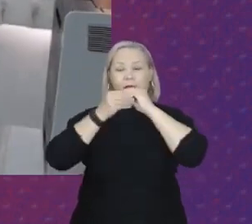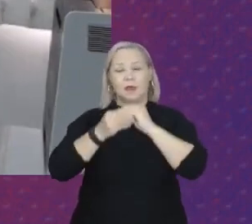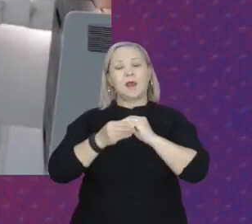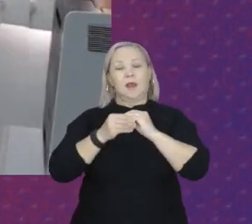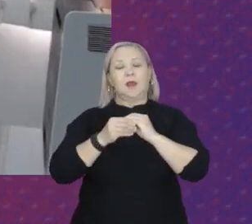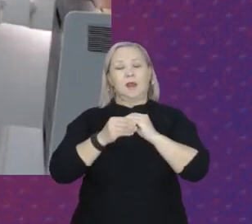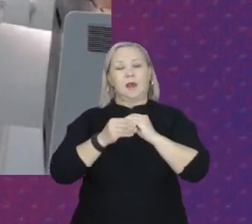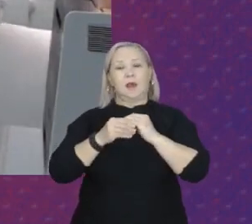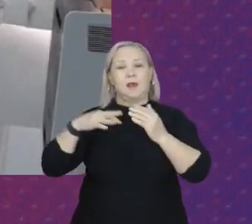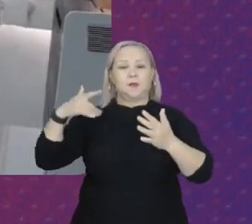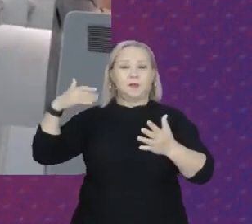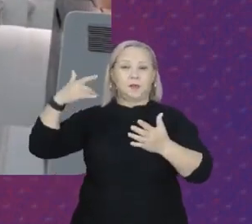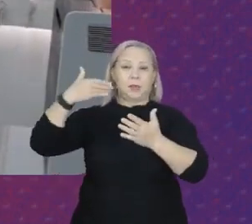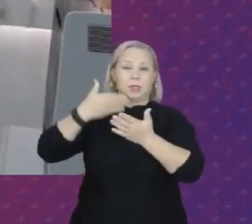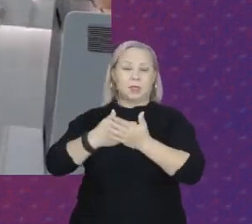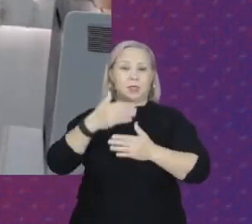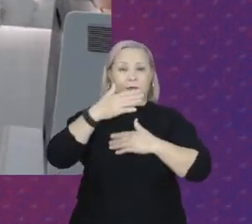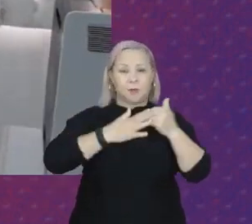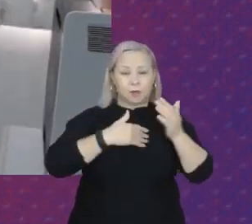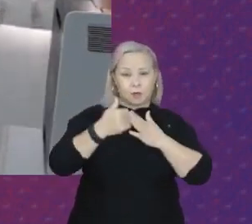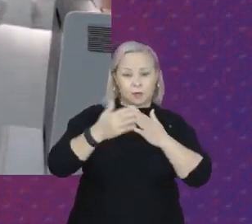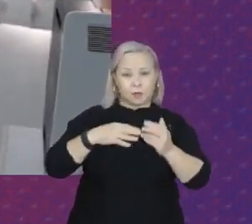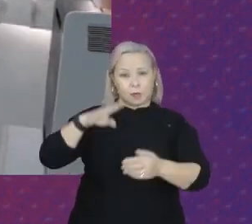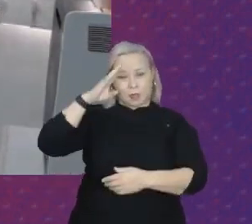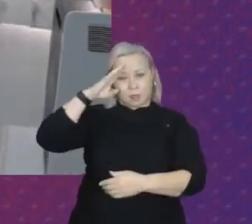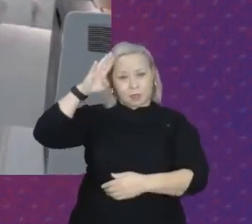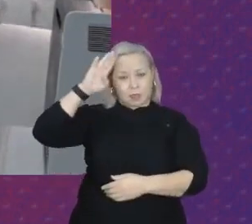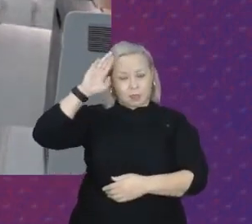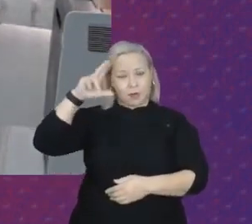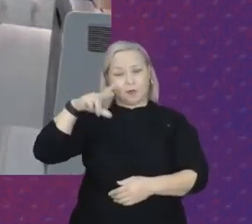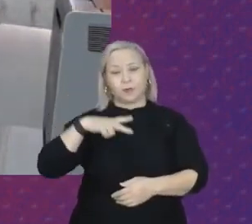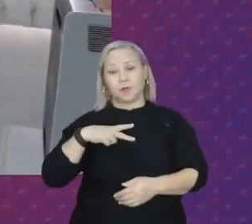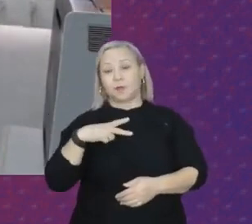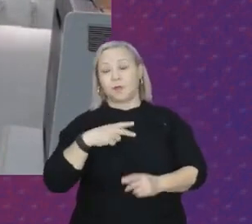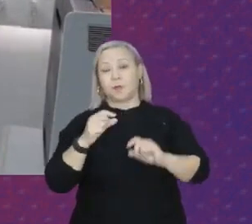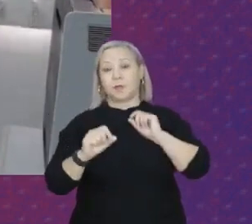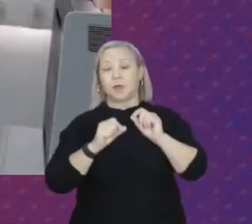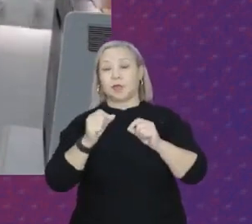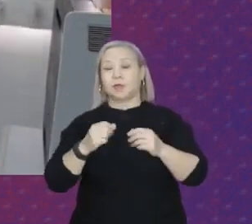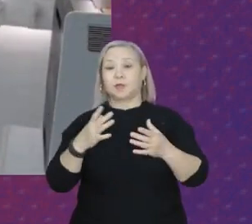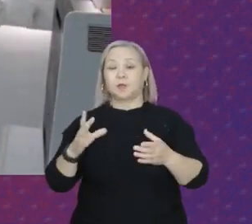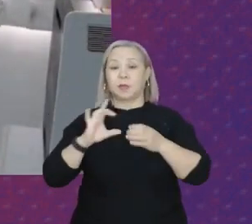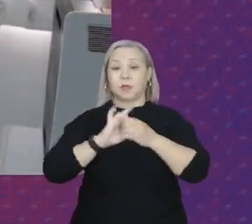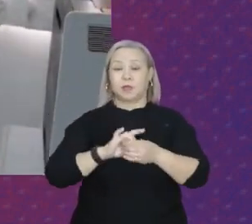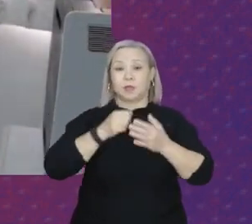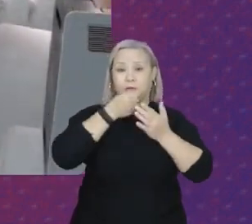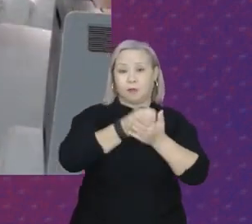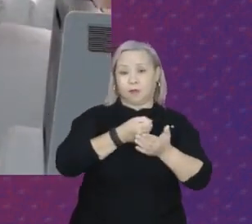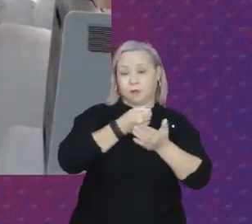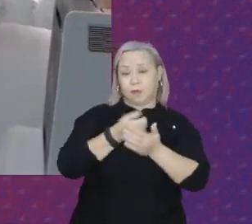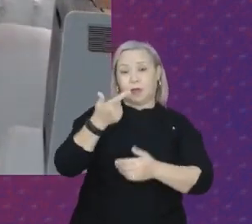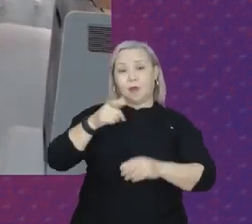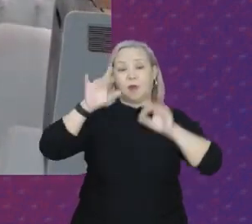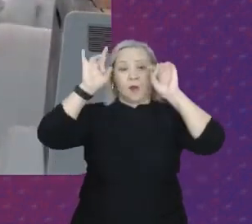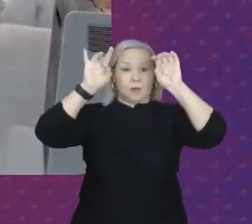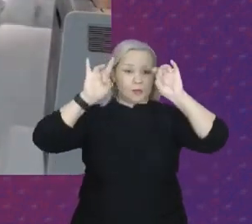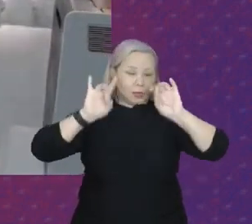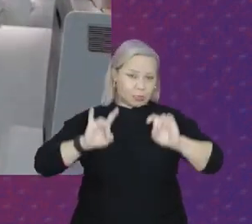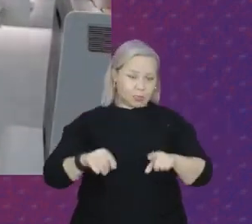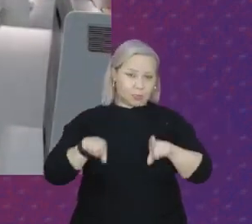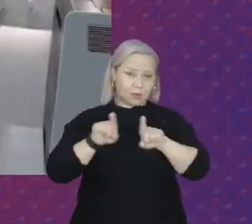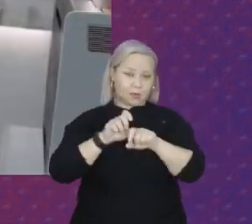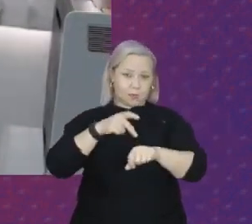caminhada, né, profissional, acadêmica, pessoal e de lutas, né, algumas outras